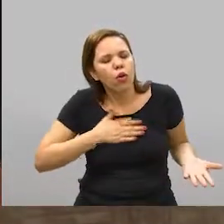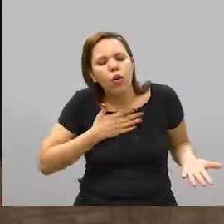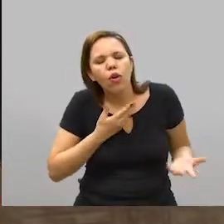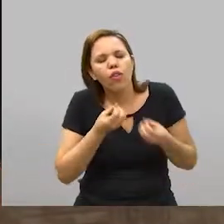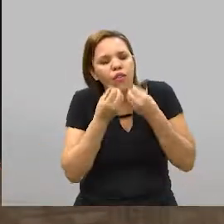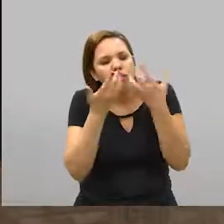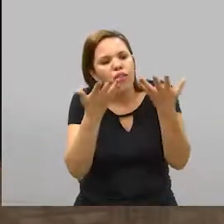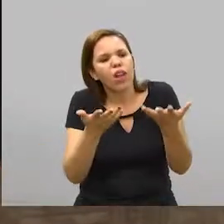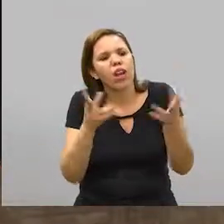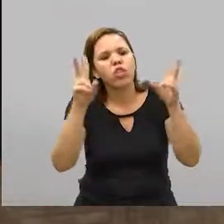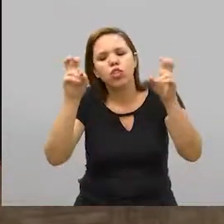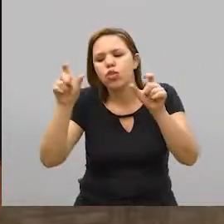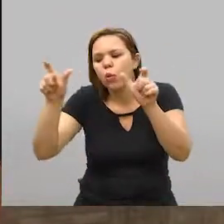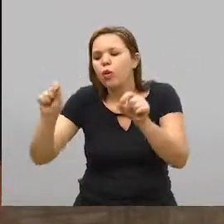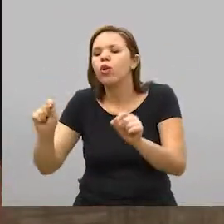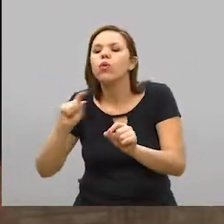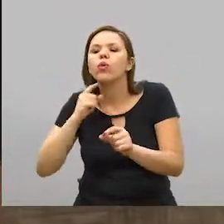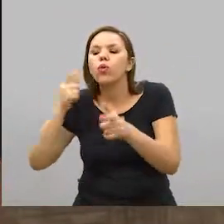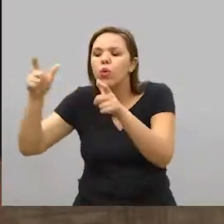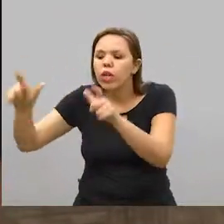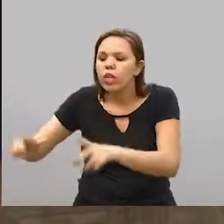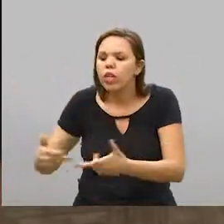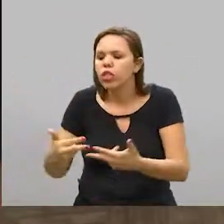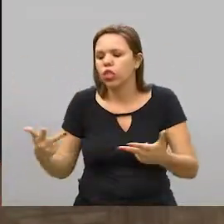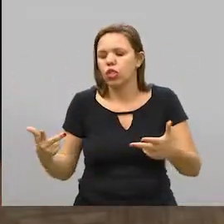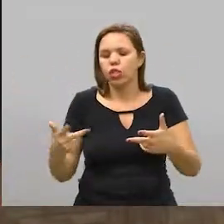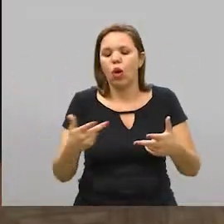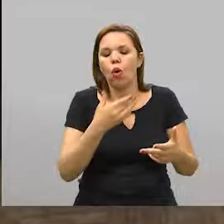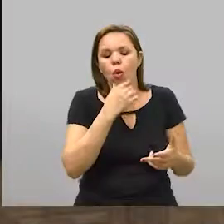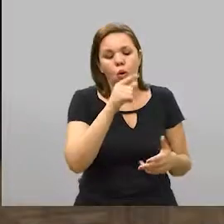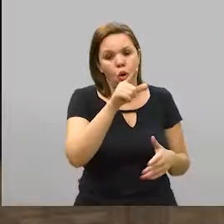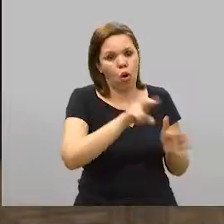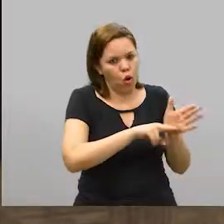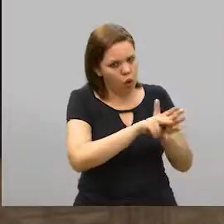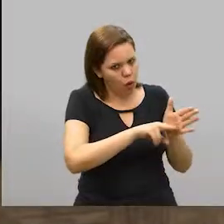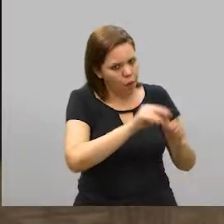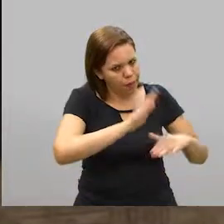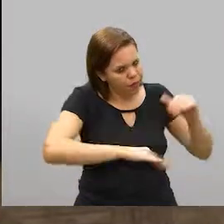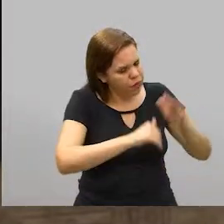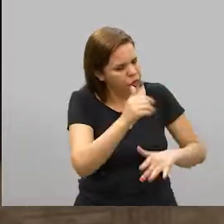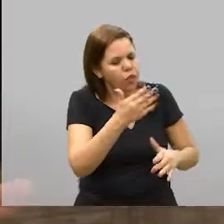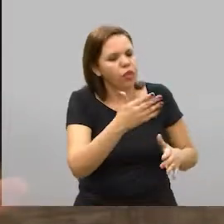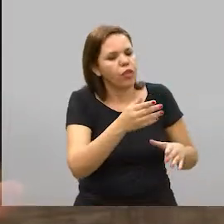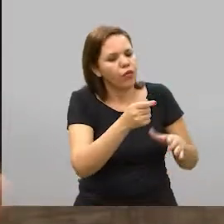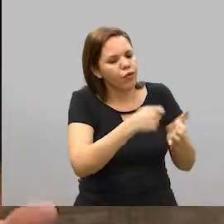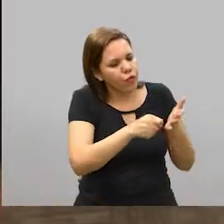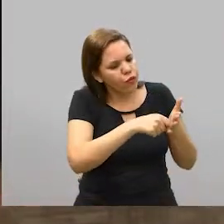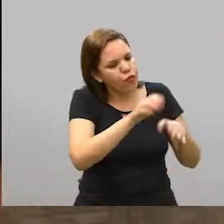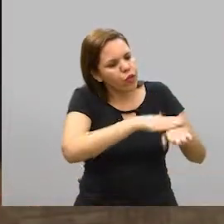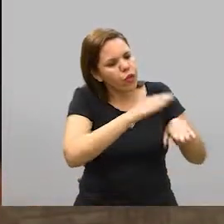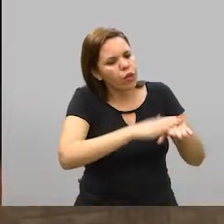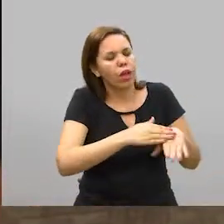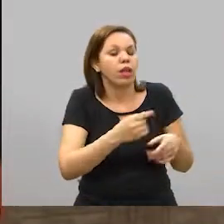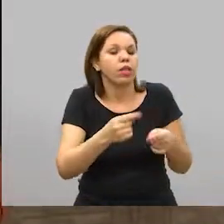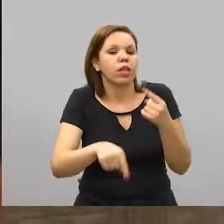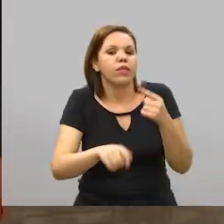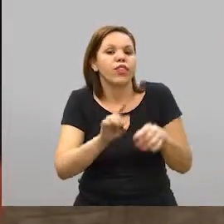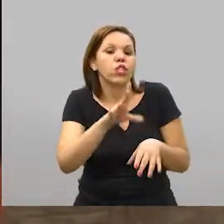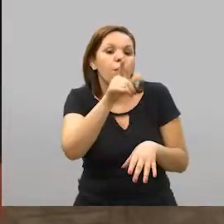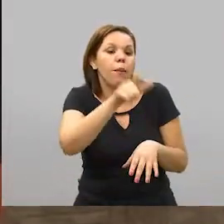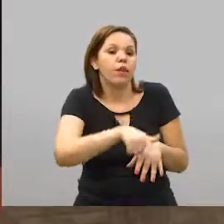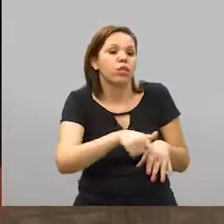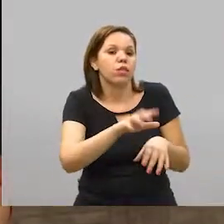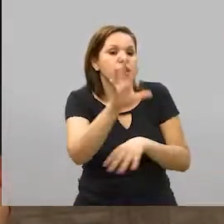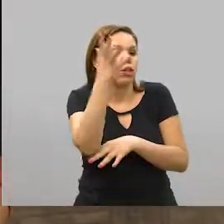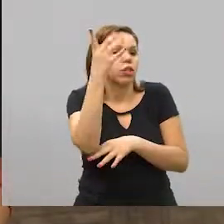gente gostaria de falar, o lixo. Então ele foi compondo essas músicas e ele não tem nada a ver com o mainstream da música.